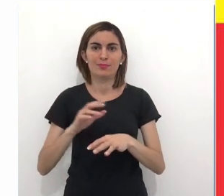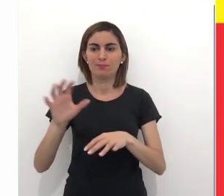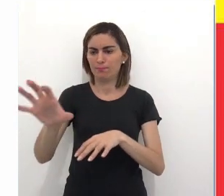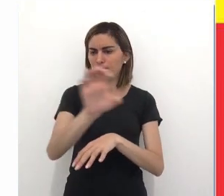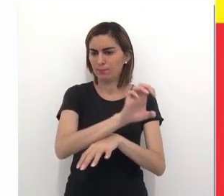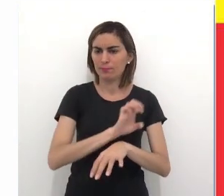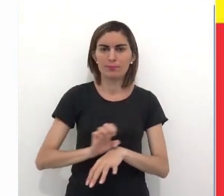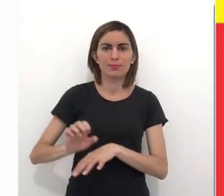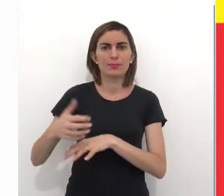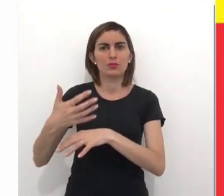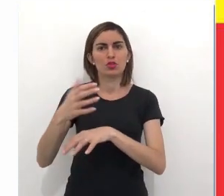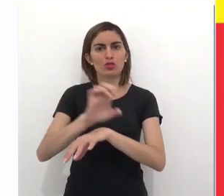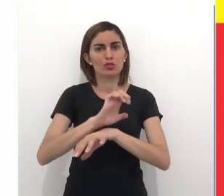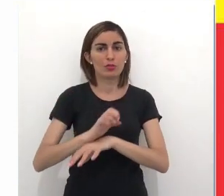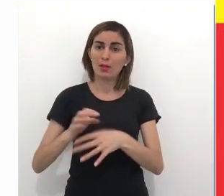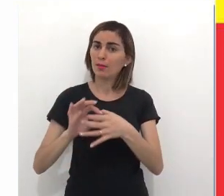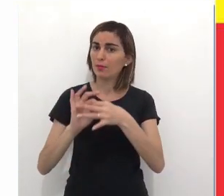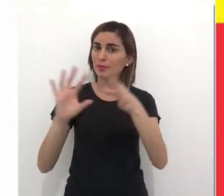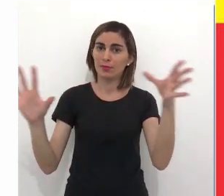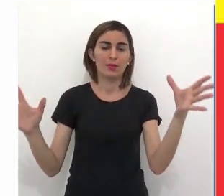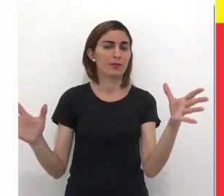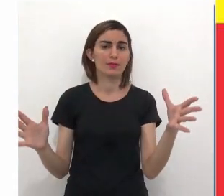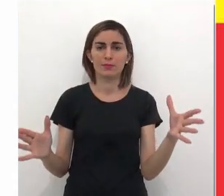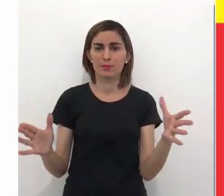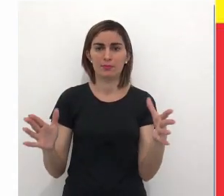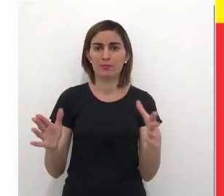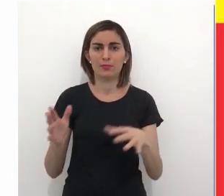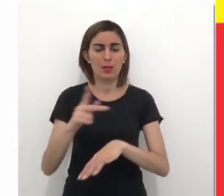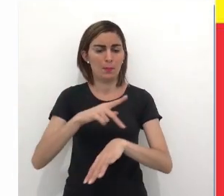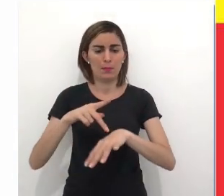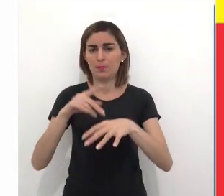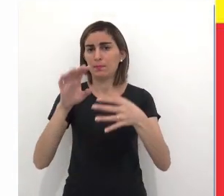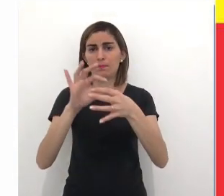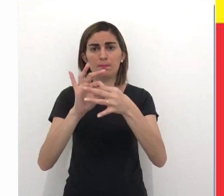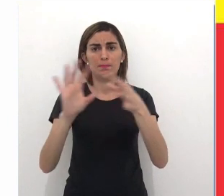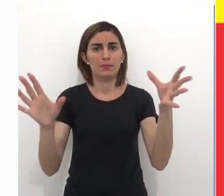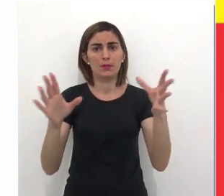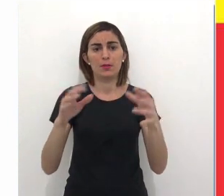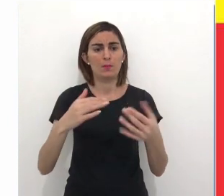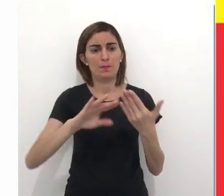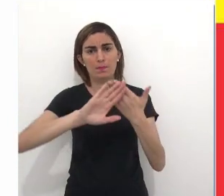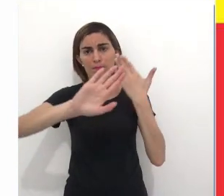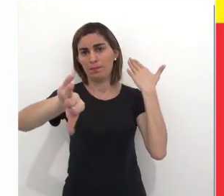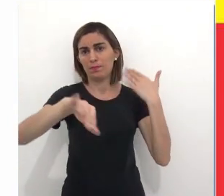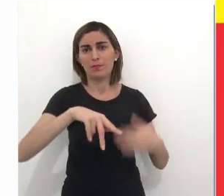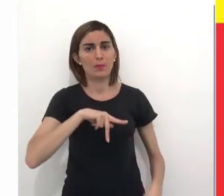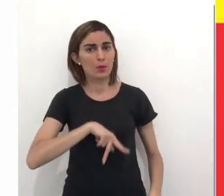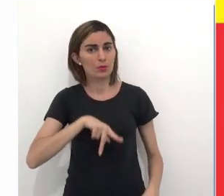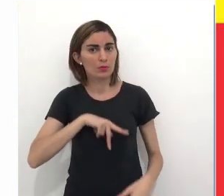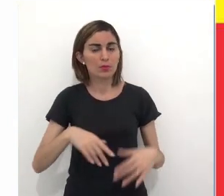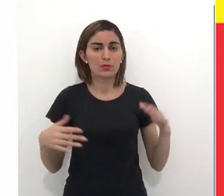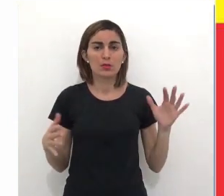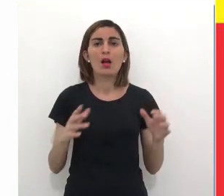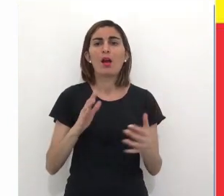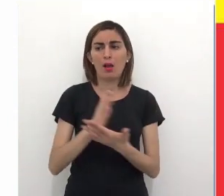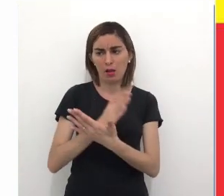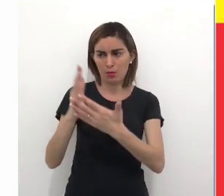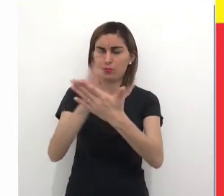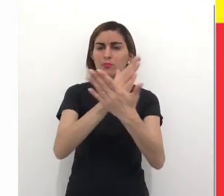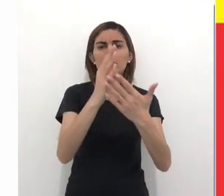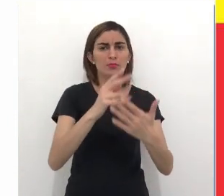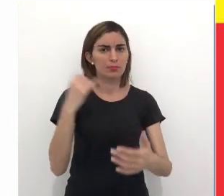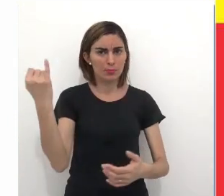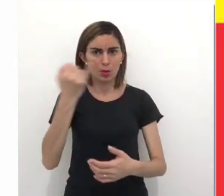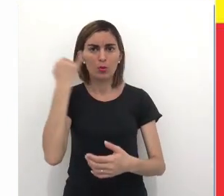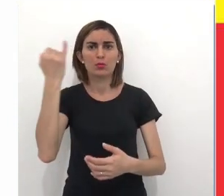das províncias em relação aos portugueses, que ainda ocupavam,